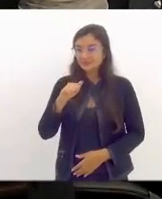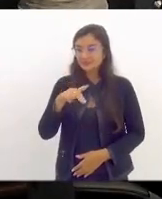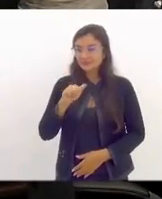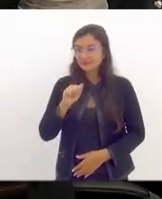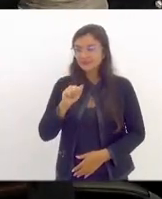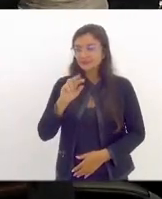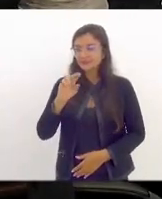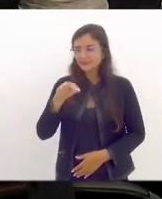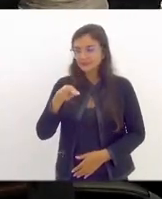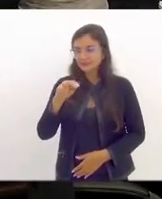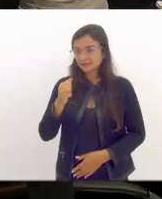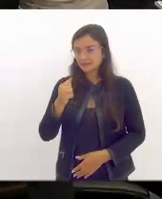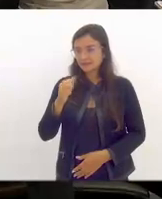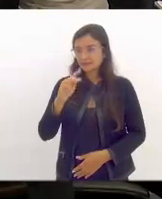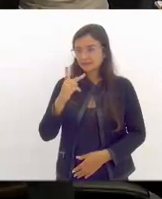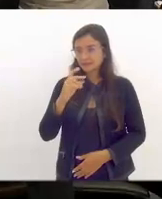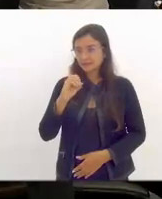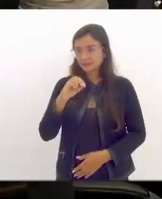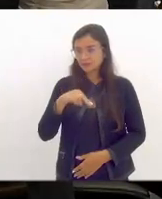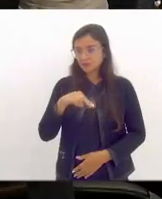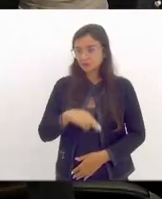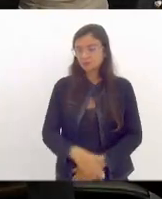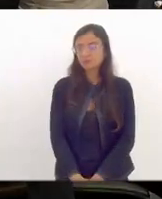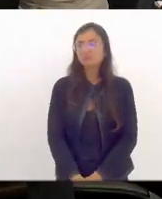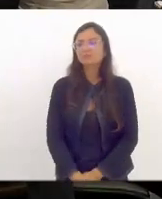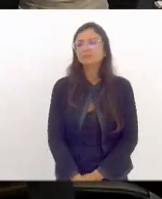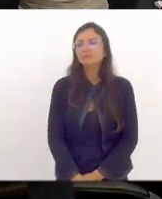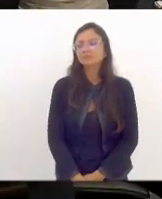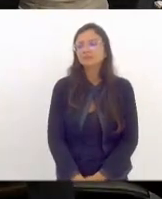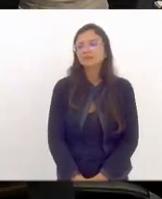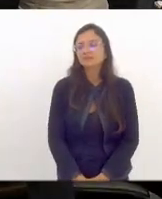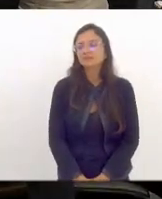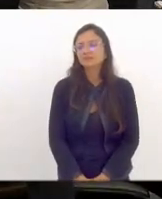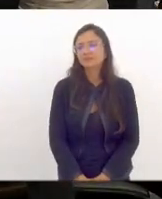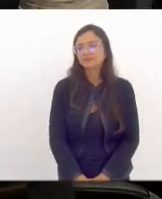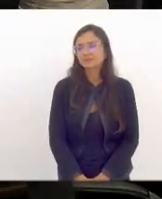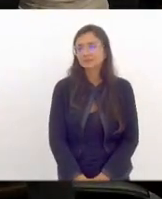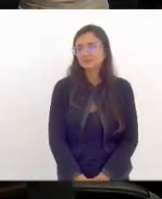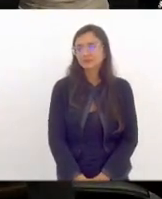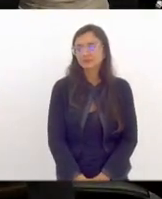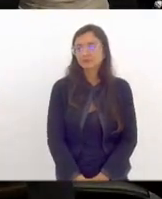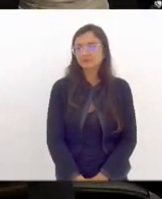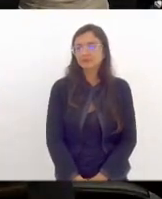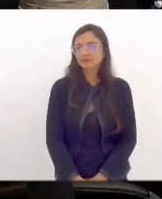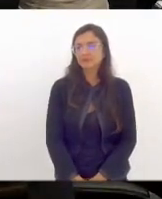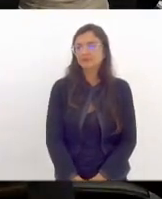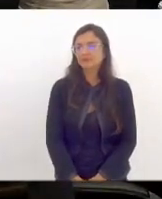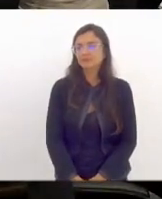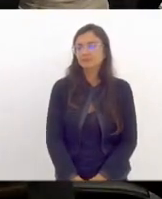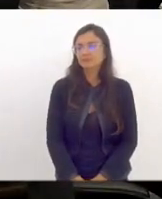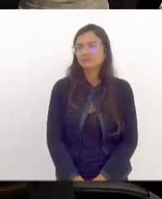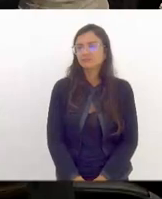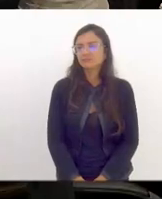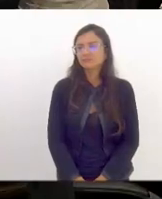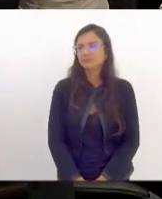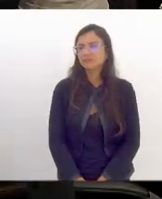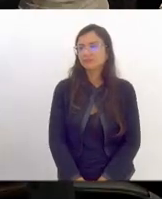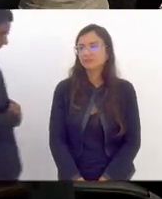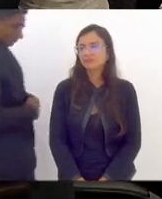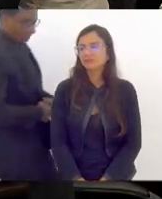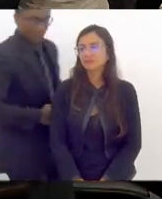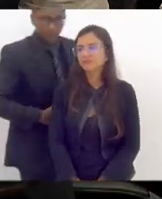não naom nome bonito gente nomes artístico do pessoal é o nome que medita já faz não